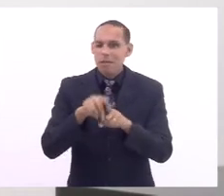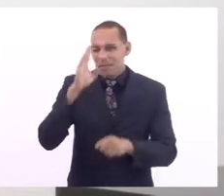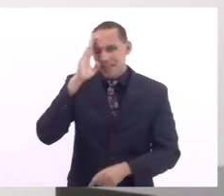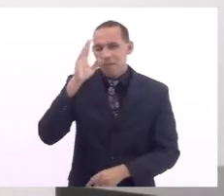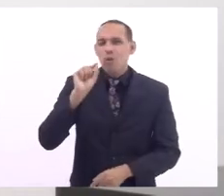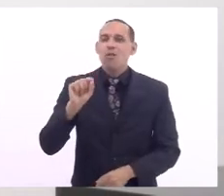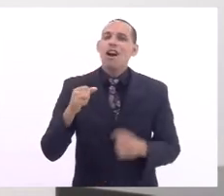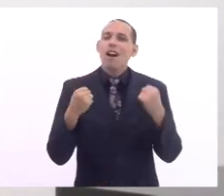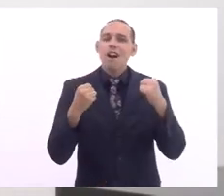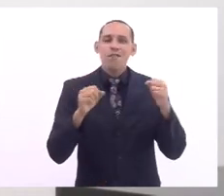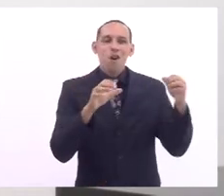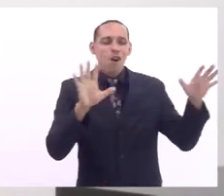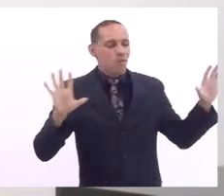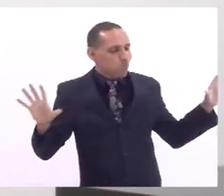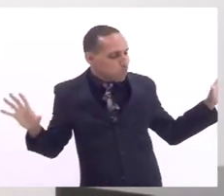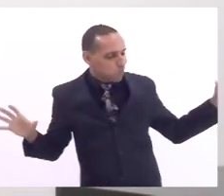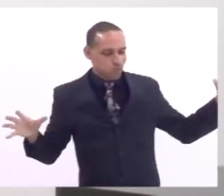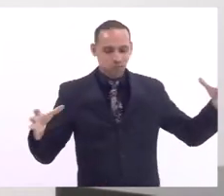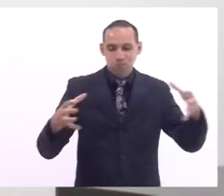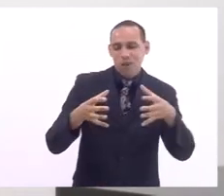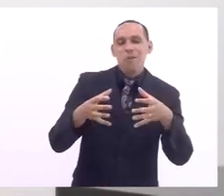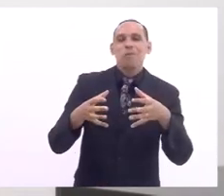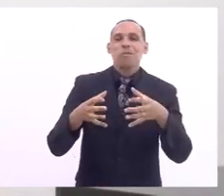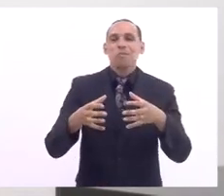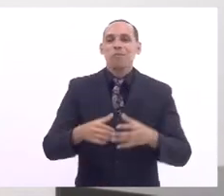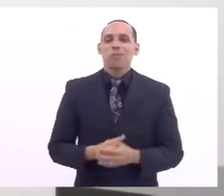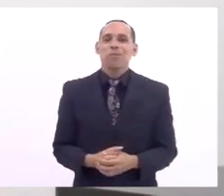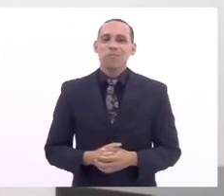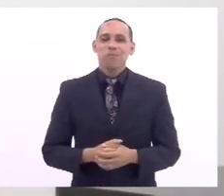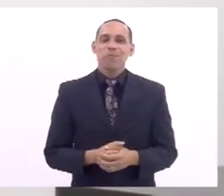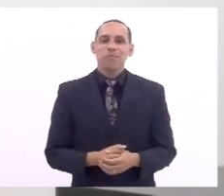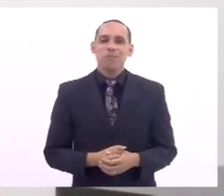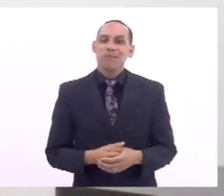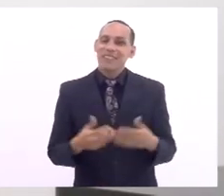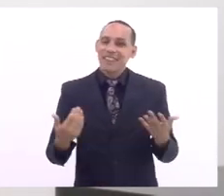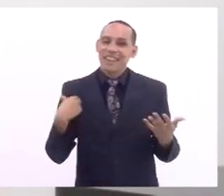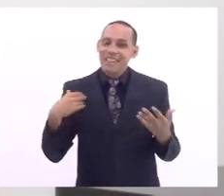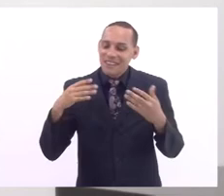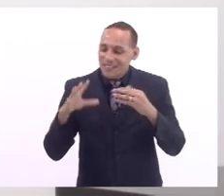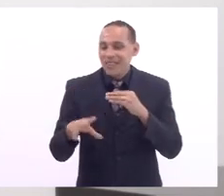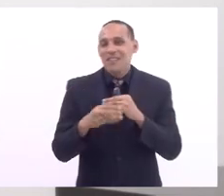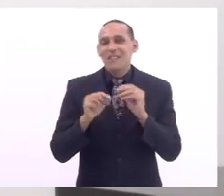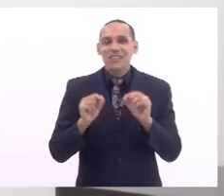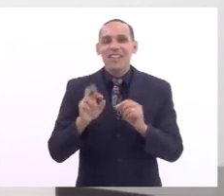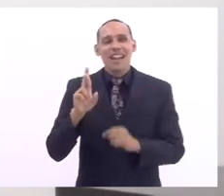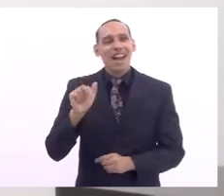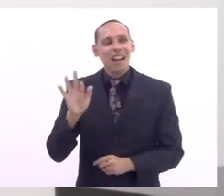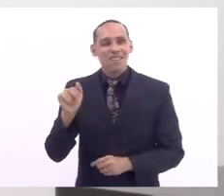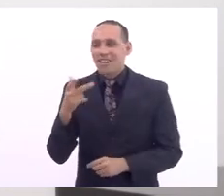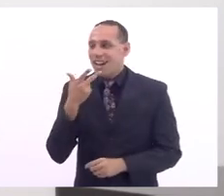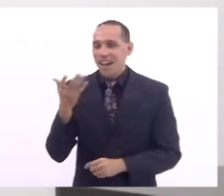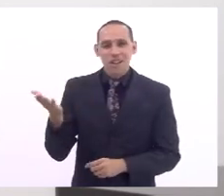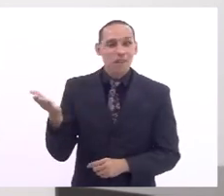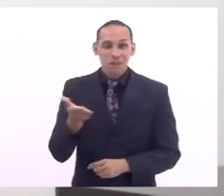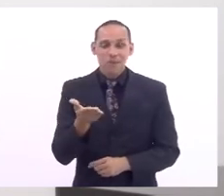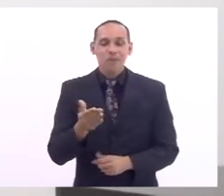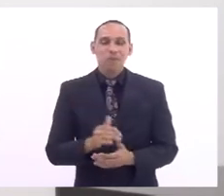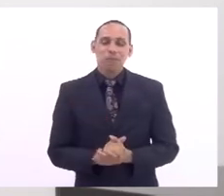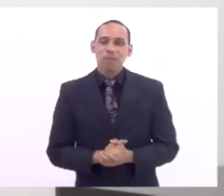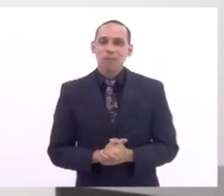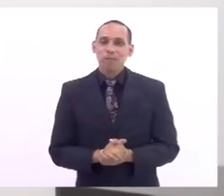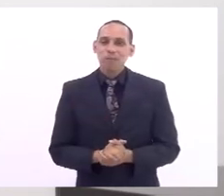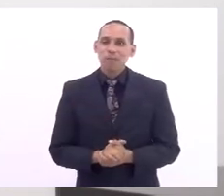da sua força coletiva E aí eu me somo muito com a Rafa é quando